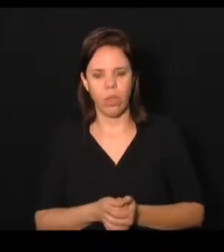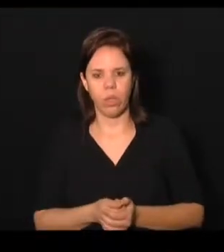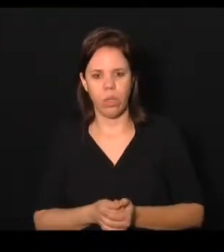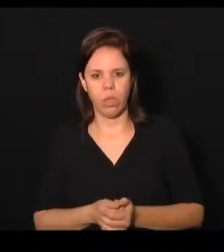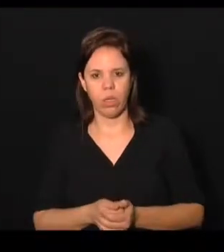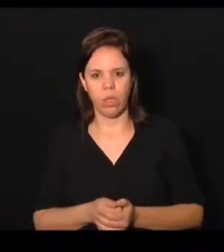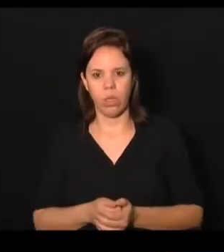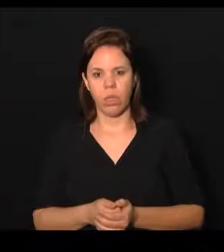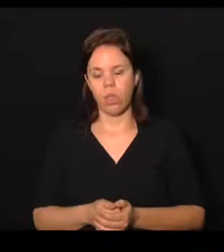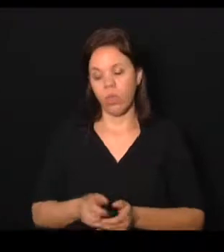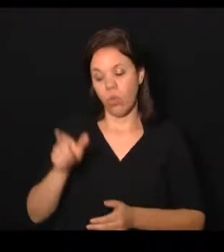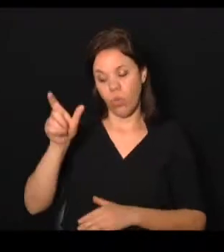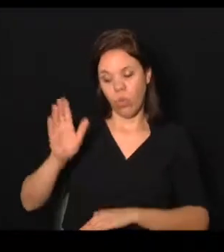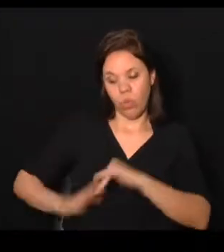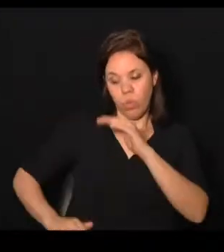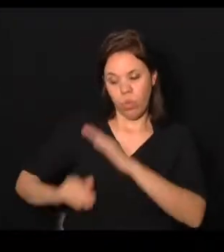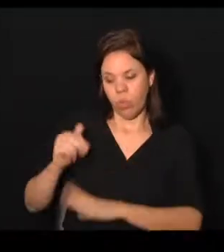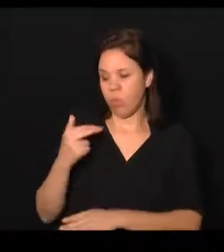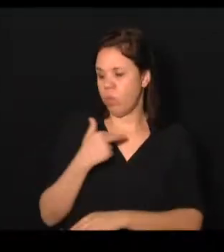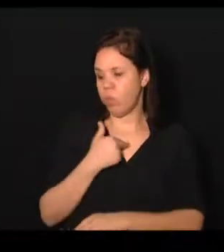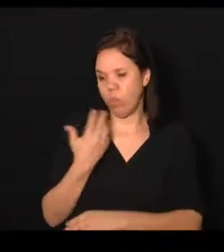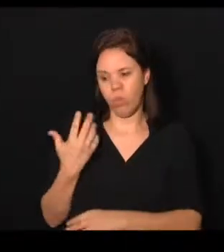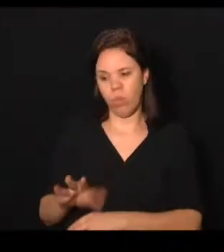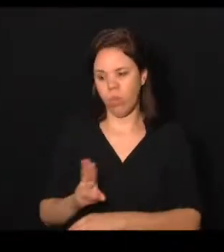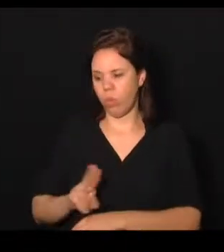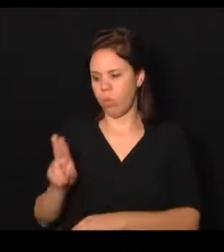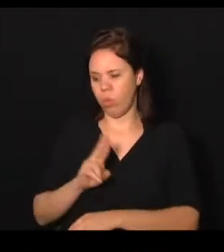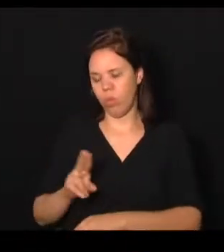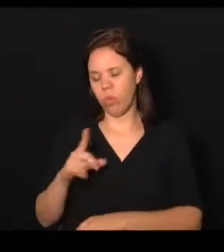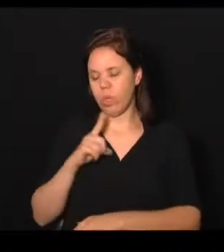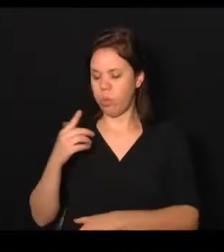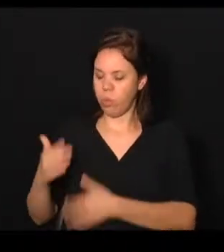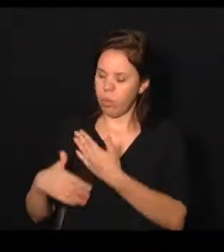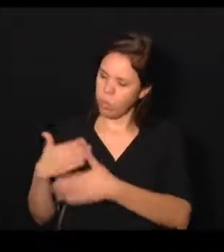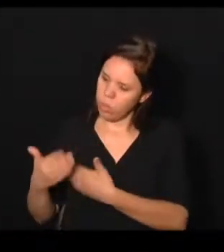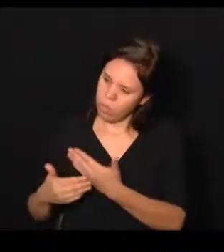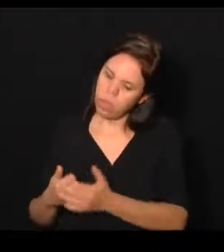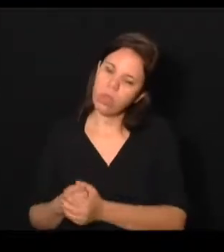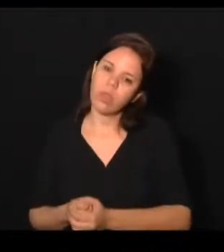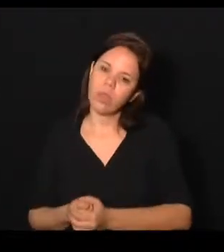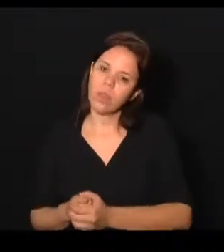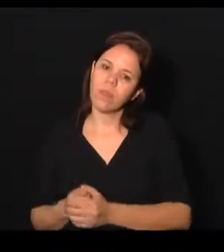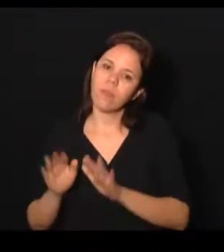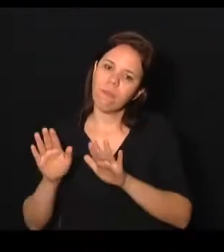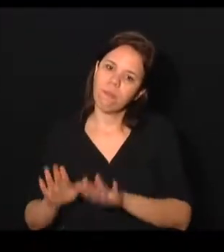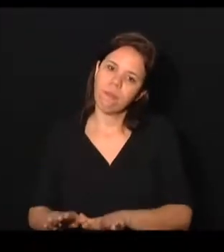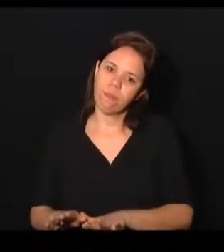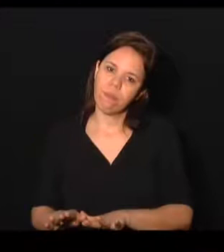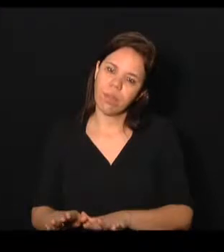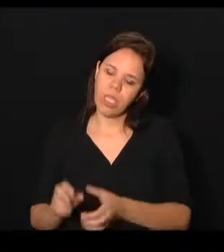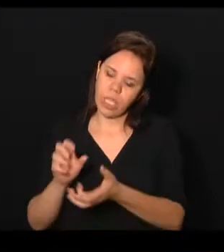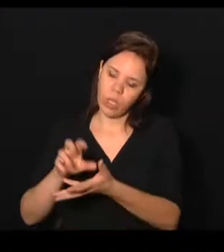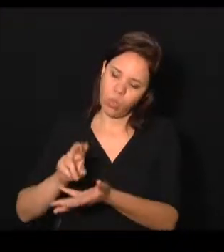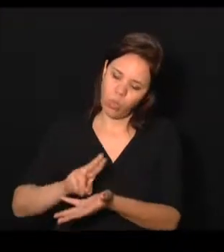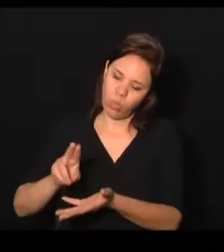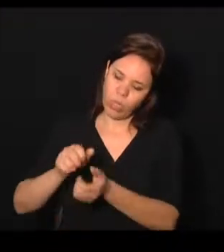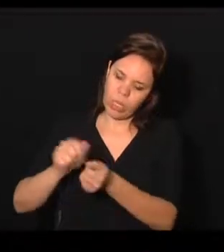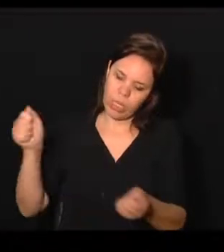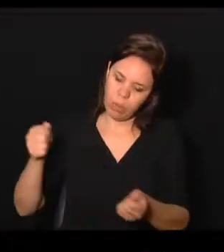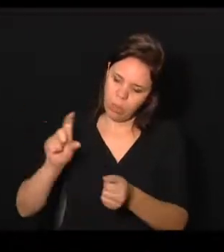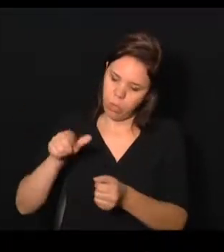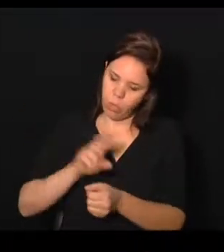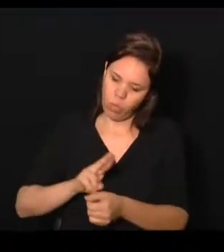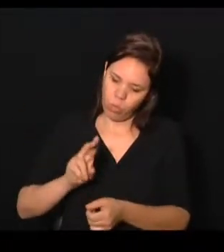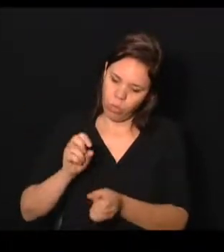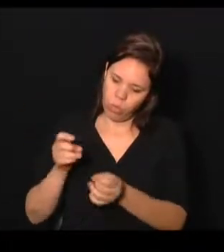tatuador, queira, ele vai poder ser utilizado novamente, porque ele tem um processo onde ele fica lacrado e ele tem que ser descartado. Isso vale também, por